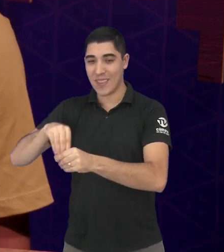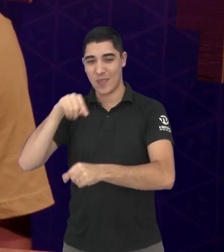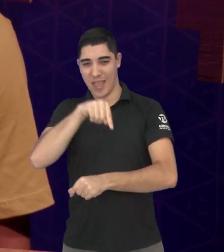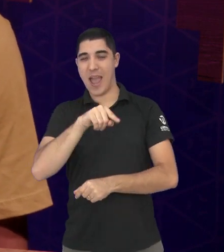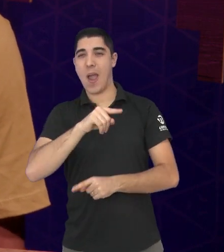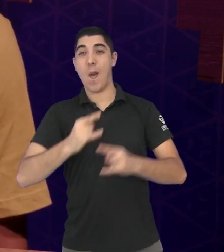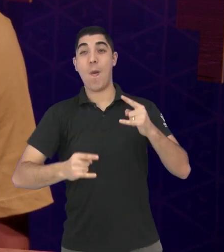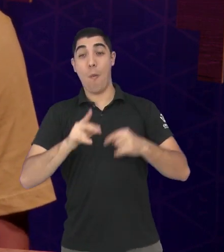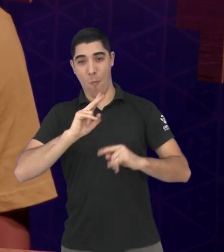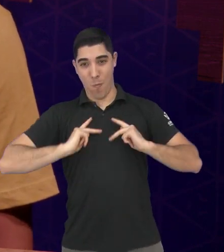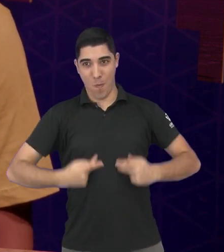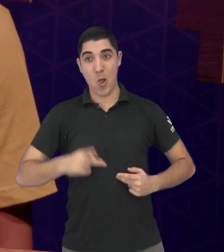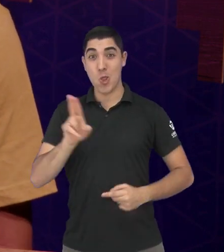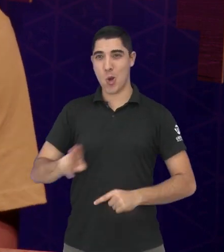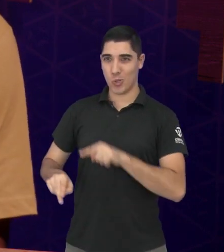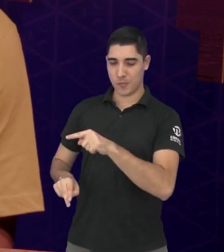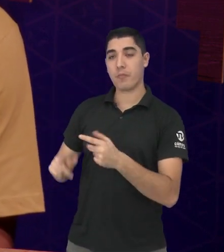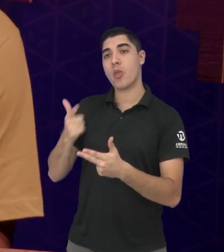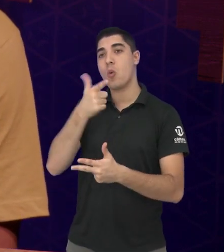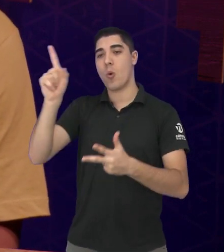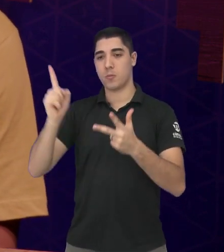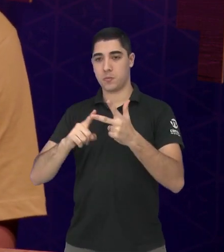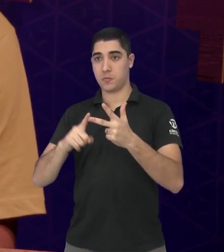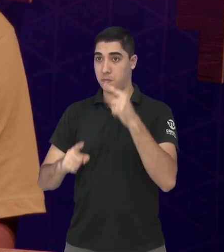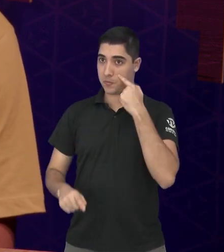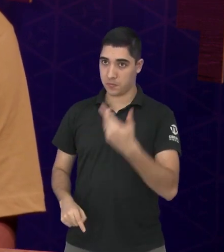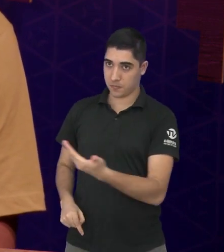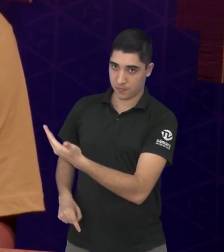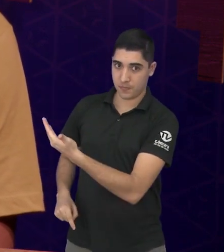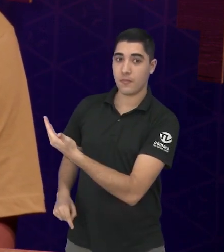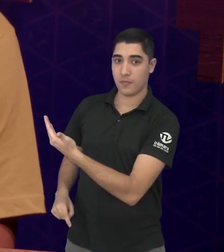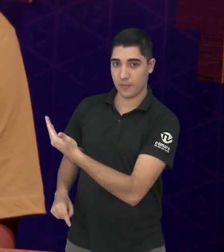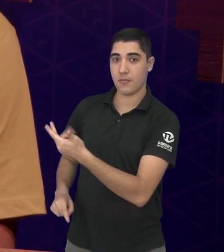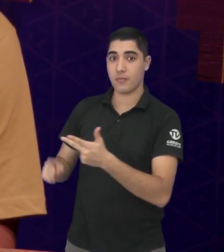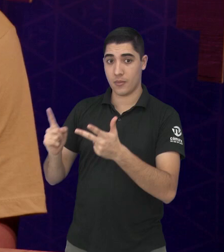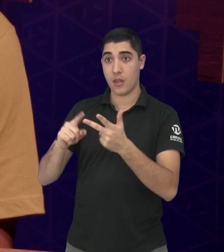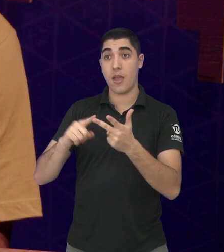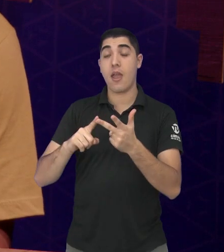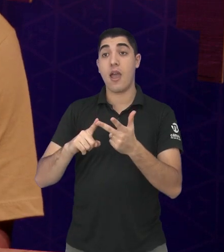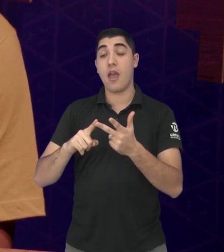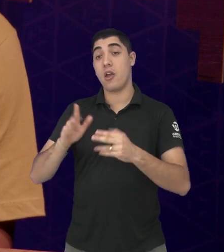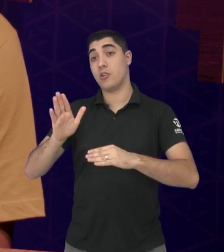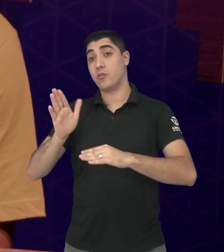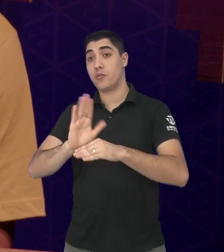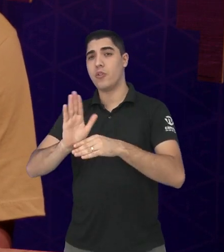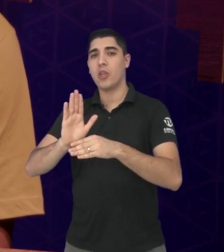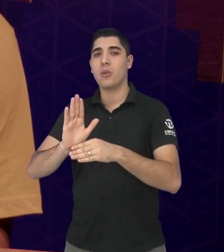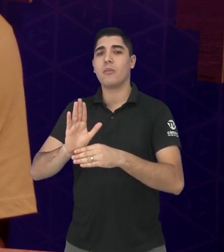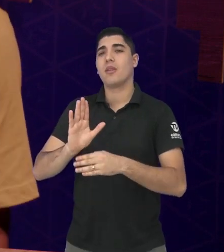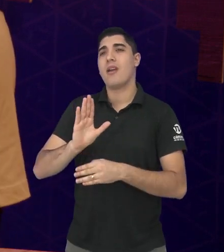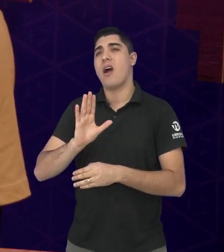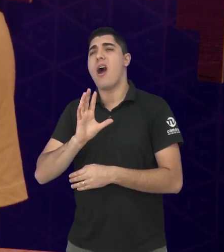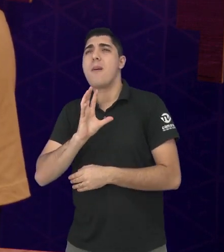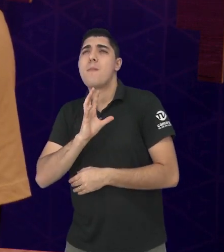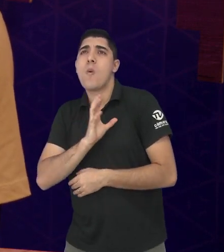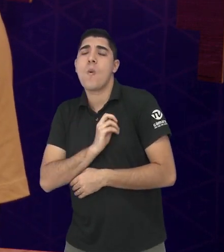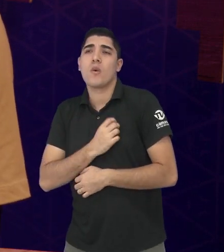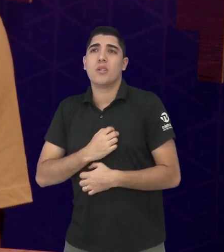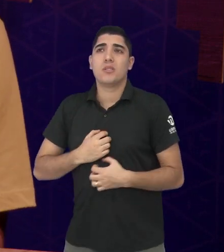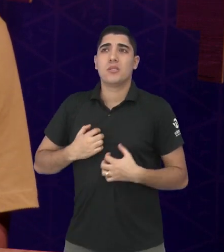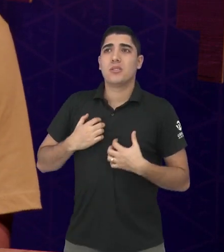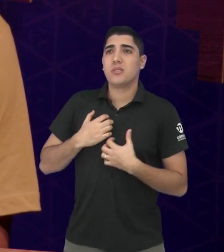seres humanos e pá. Tem o Her, que, putz, é um filme de drama, né? Isso. Quem diria? Um